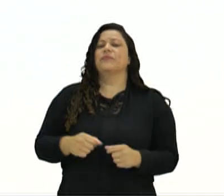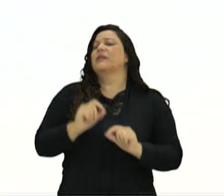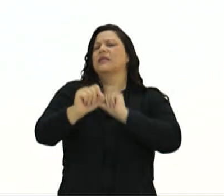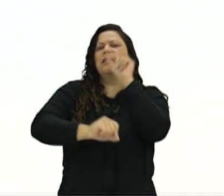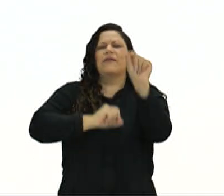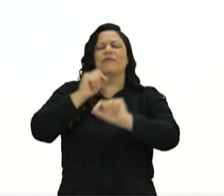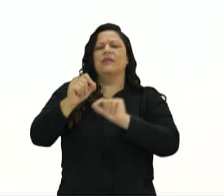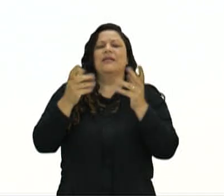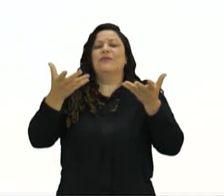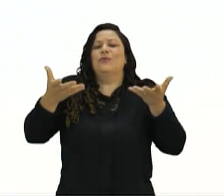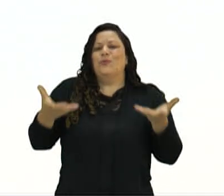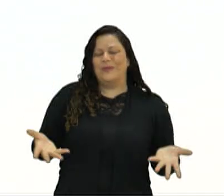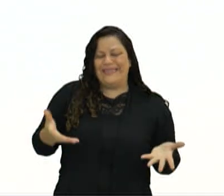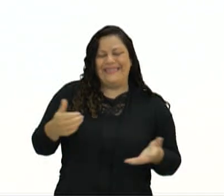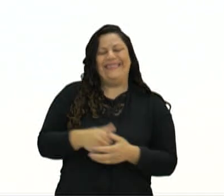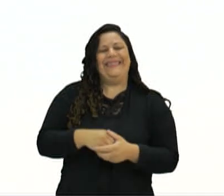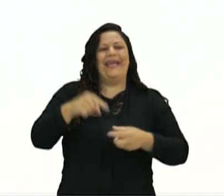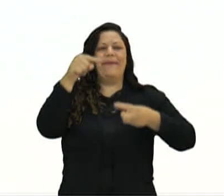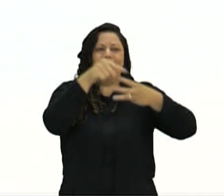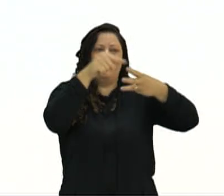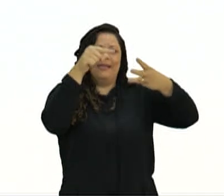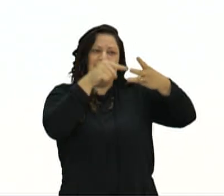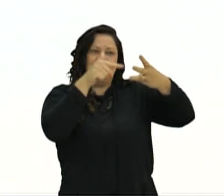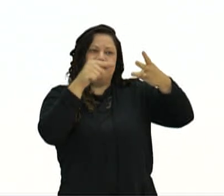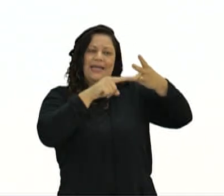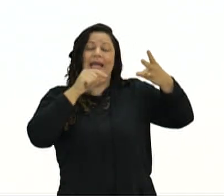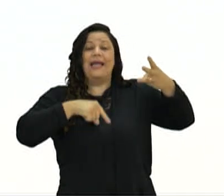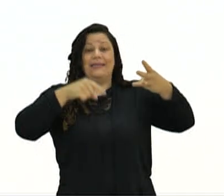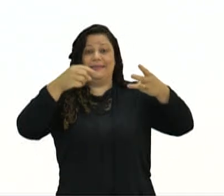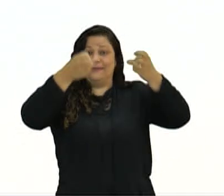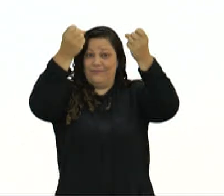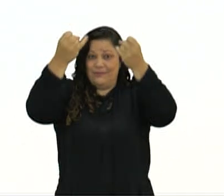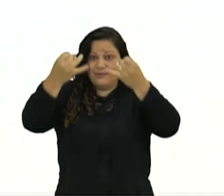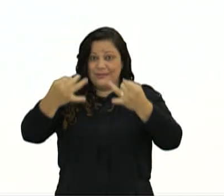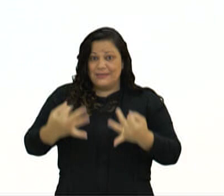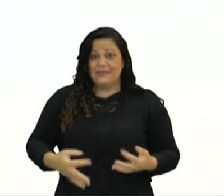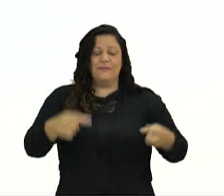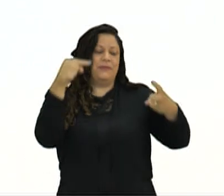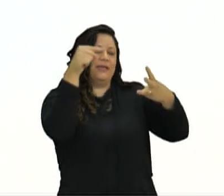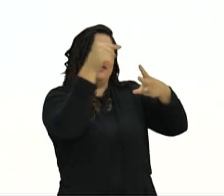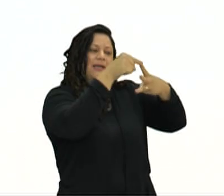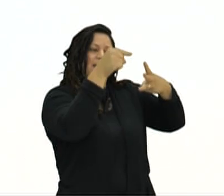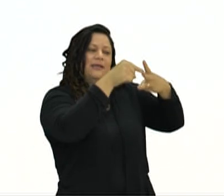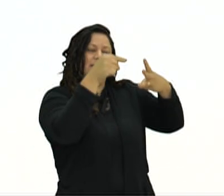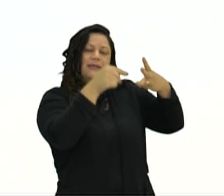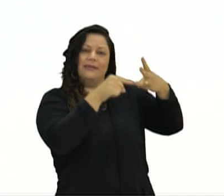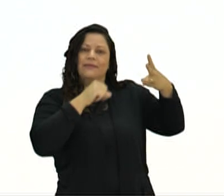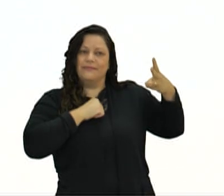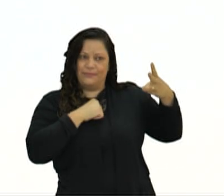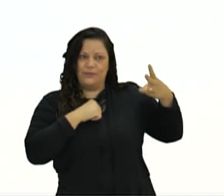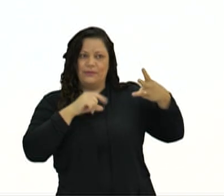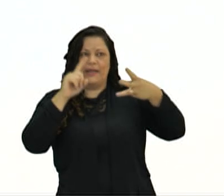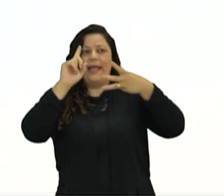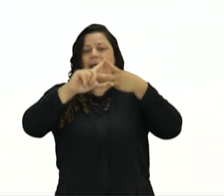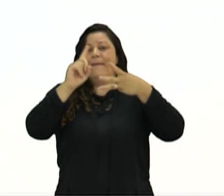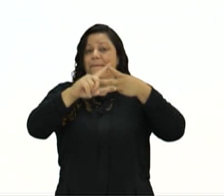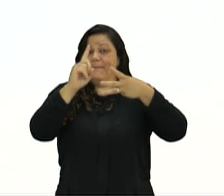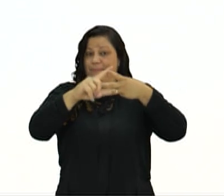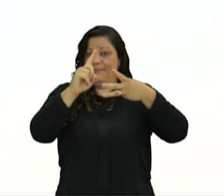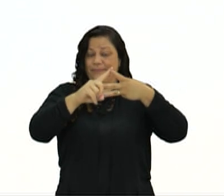ao despotismo. Vamos então entender cada uma dessas formas de poder. Primeira delas lá,